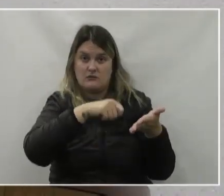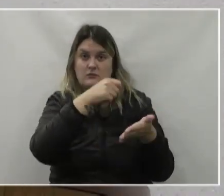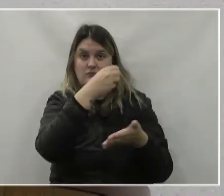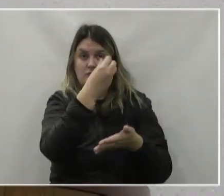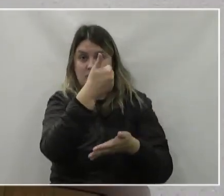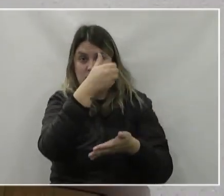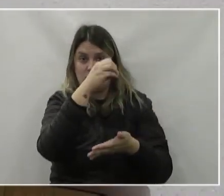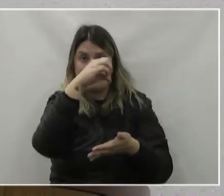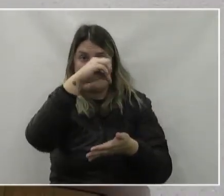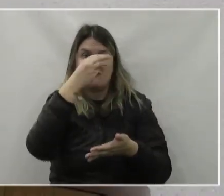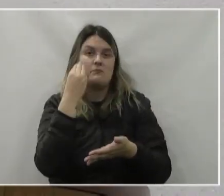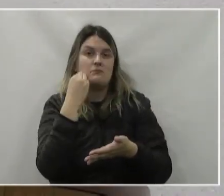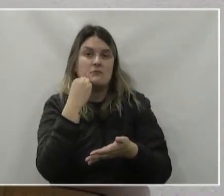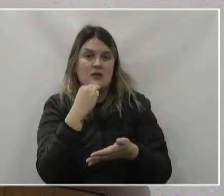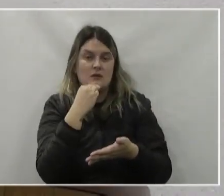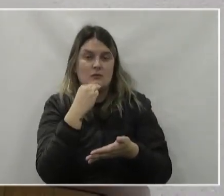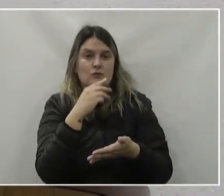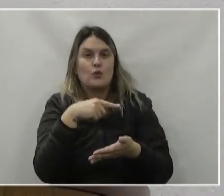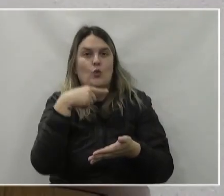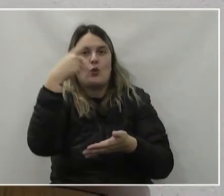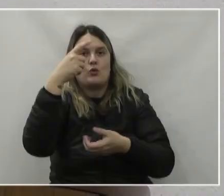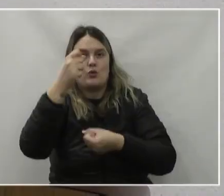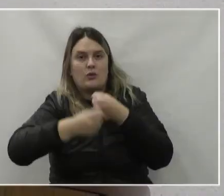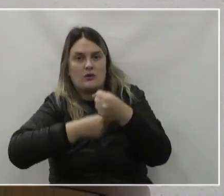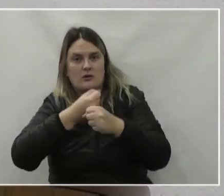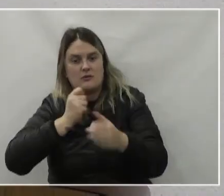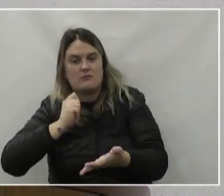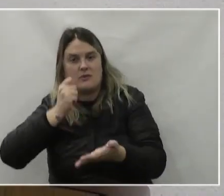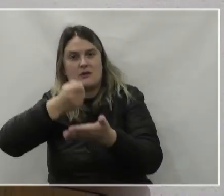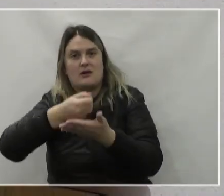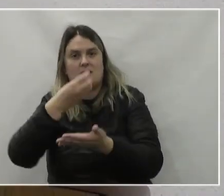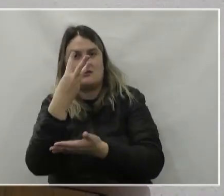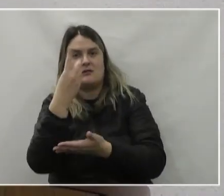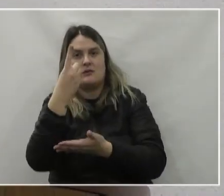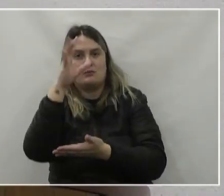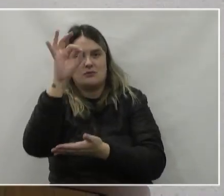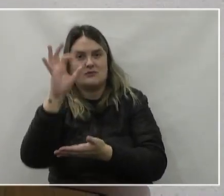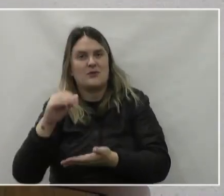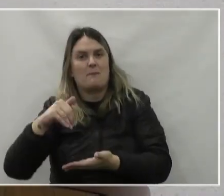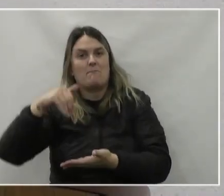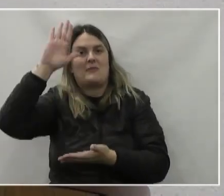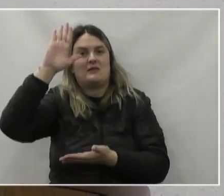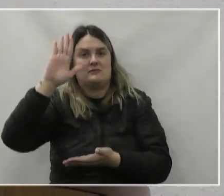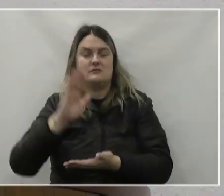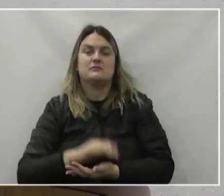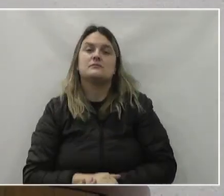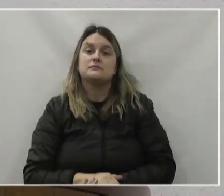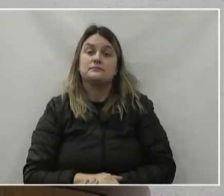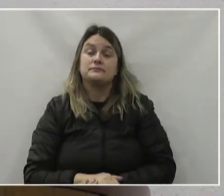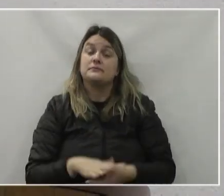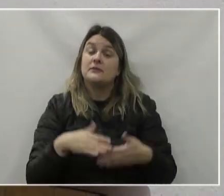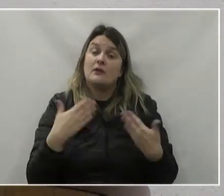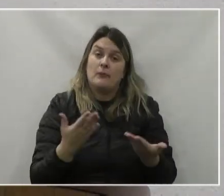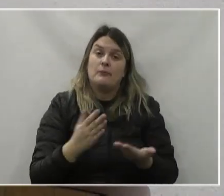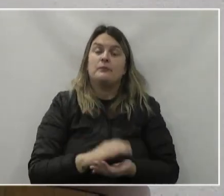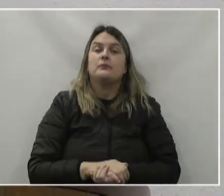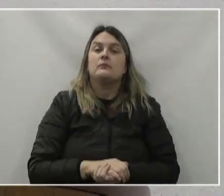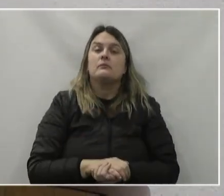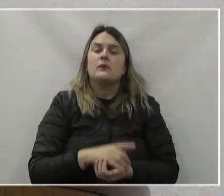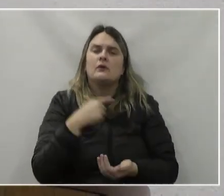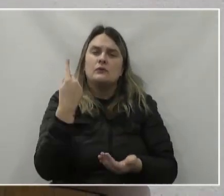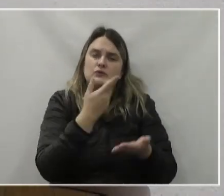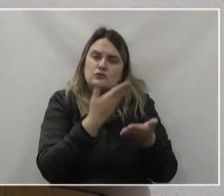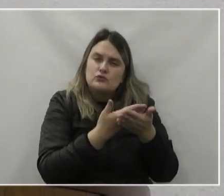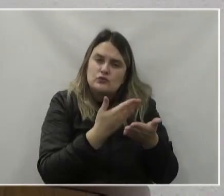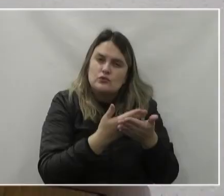milhões já teria uma incidência de 31% de aumento. Mas, enfim, a gente fez toda